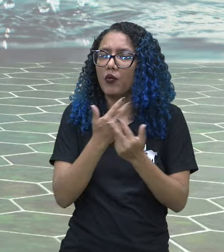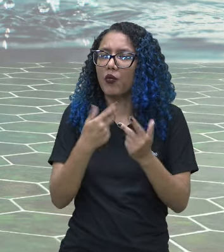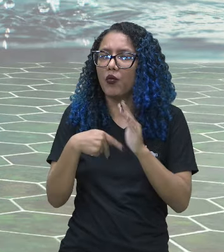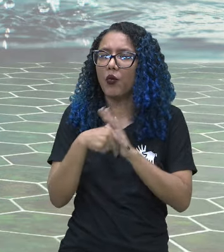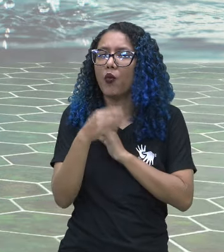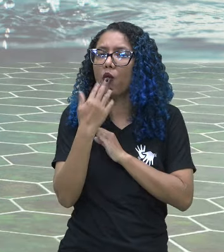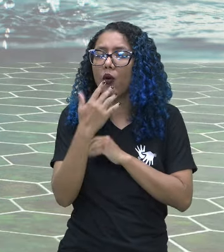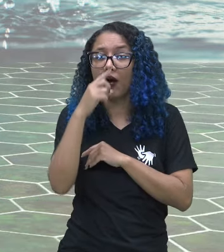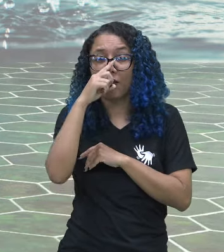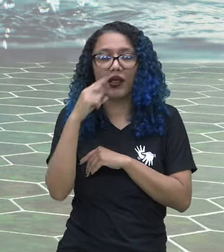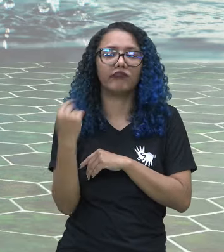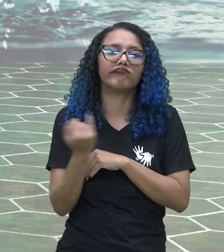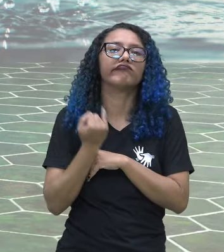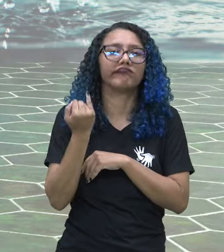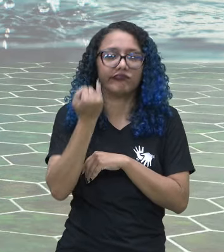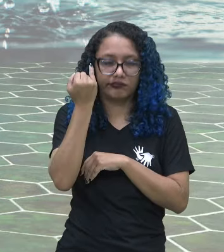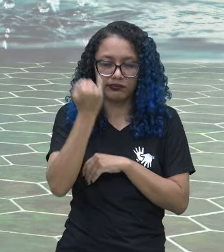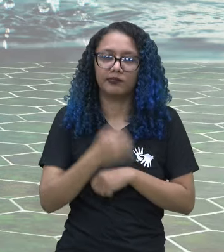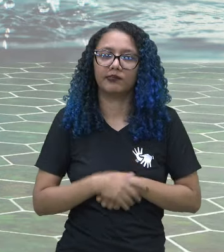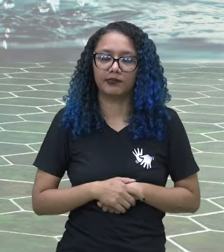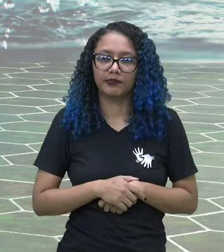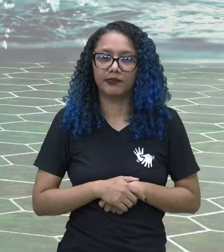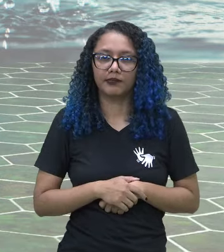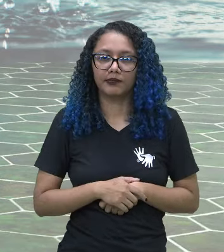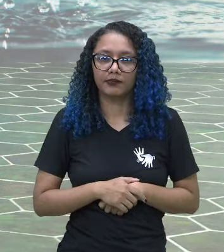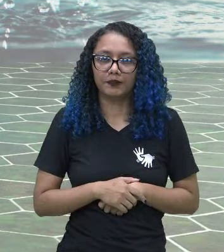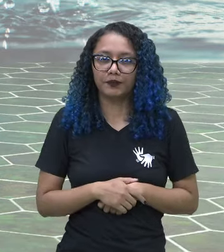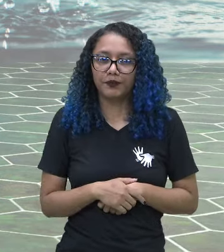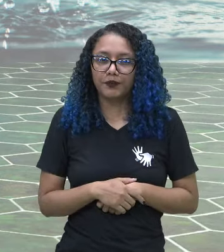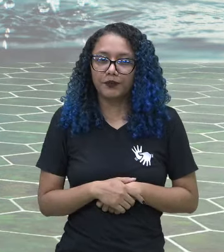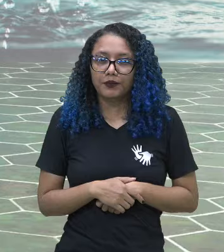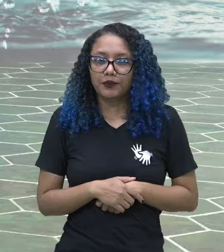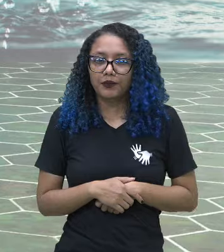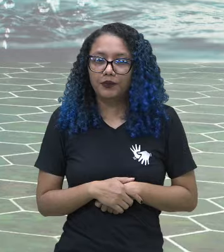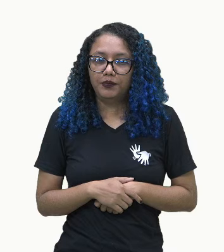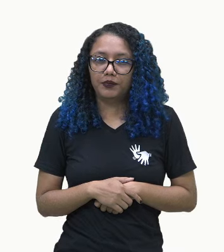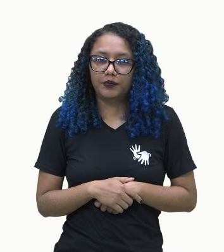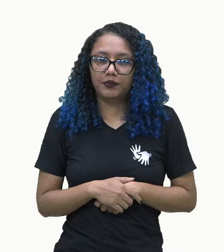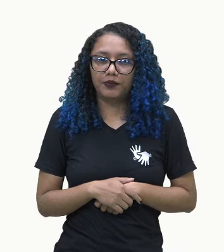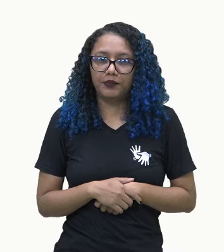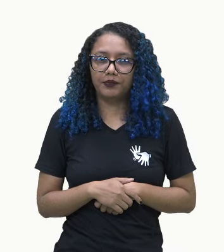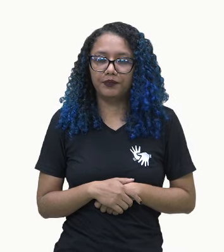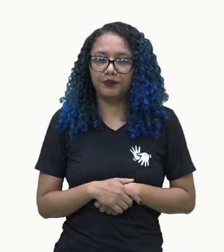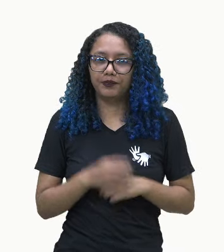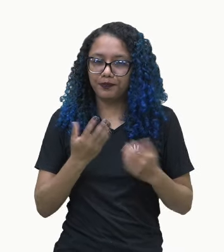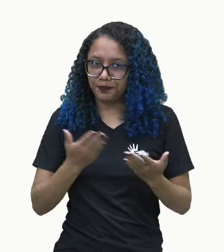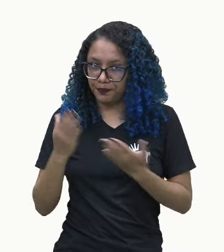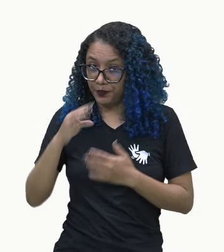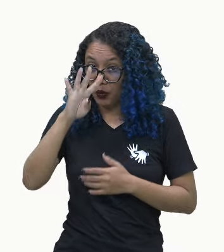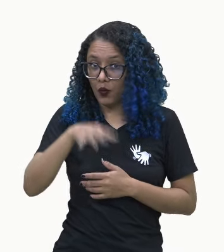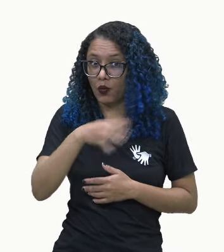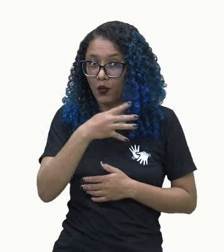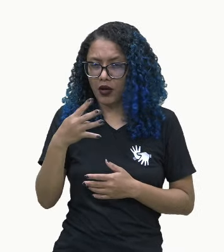são importantíssimos, elas são importantíssimas para a nossa vida. E nós temos aí um quadro que faz um